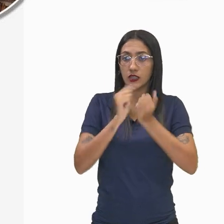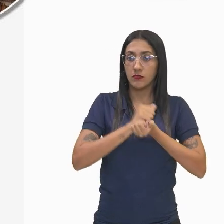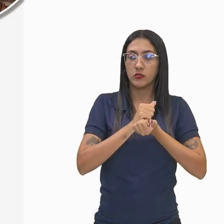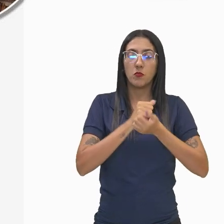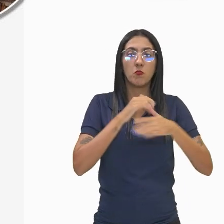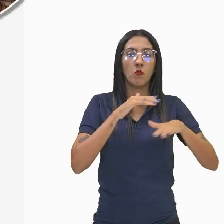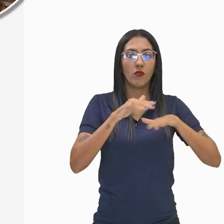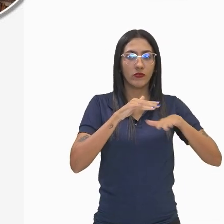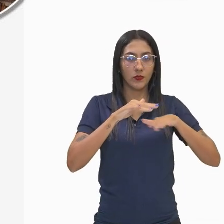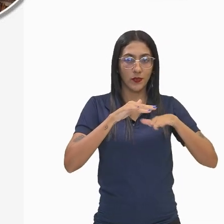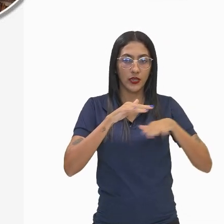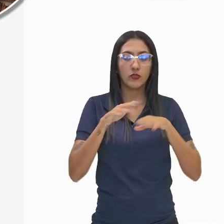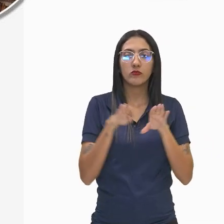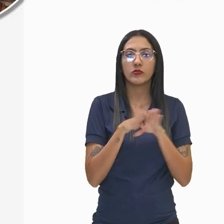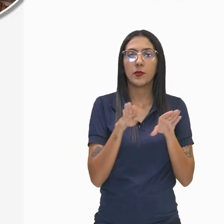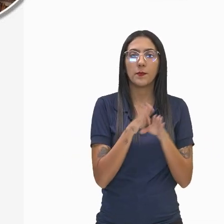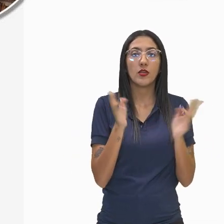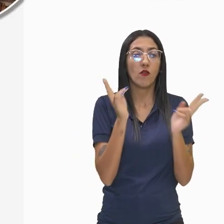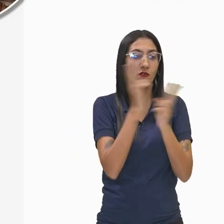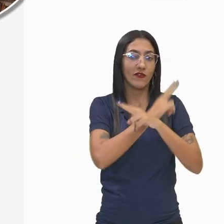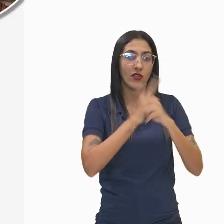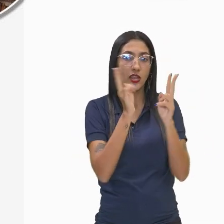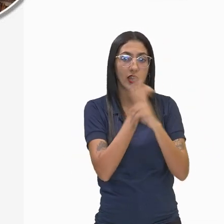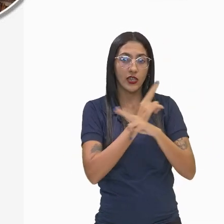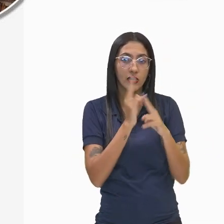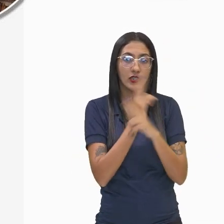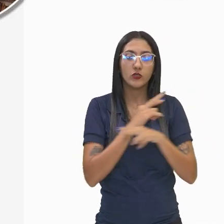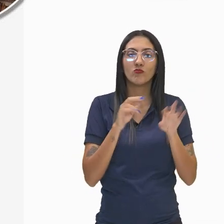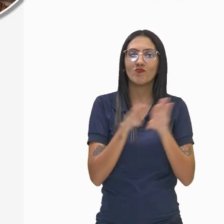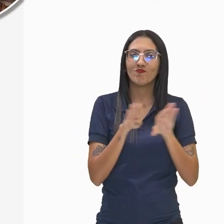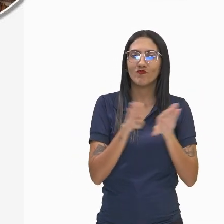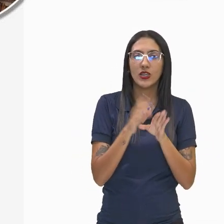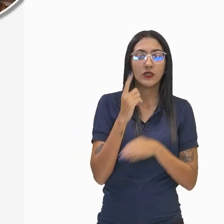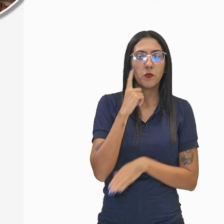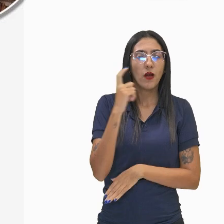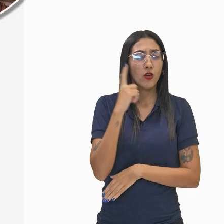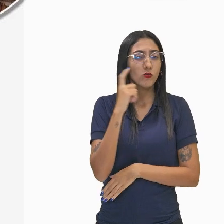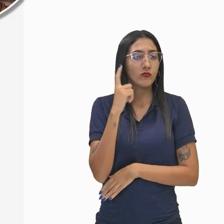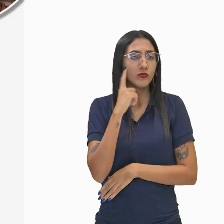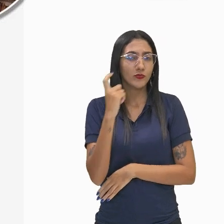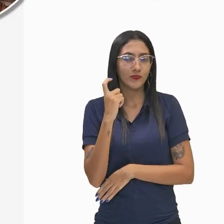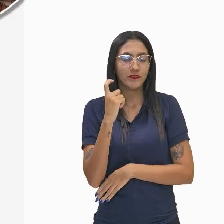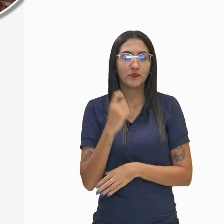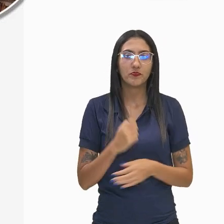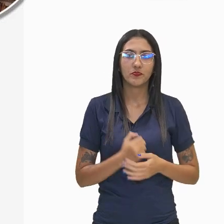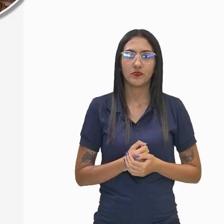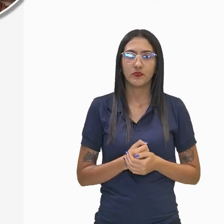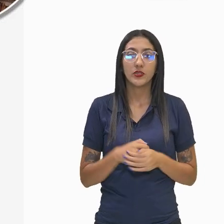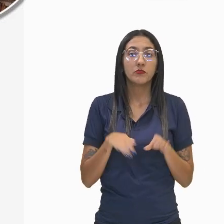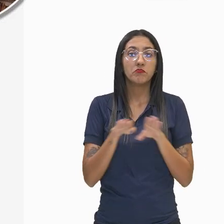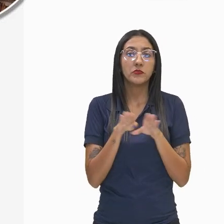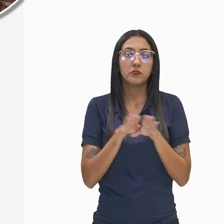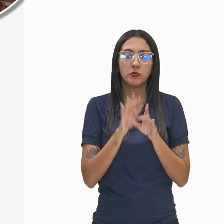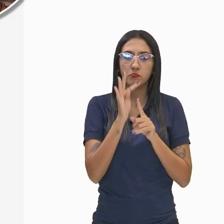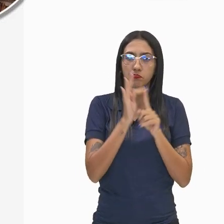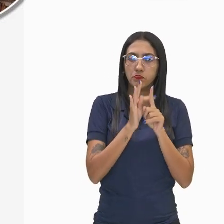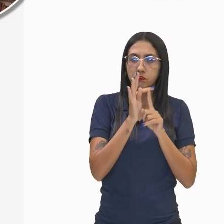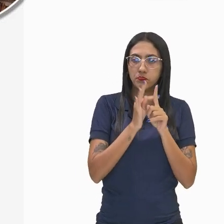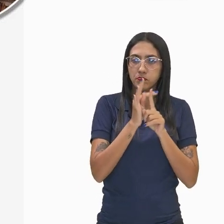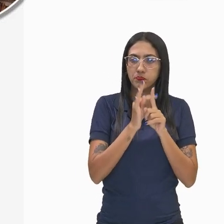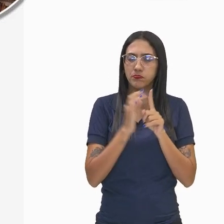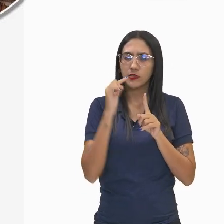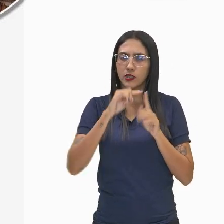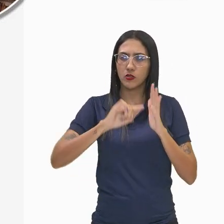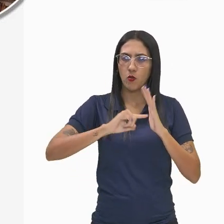mecânica, em energia eólica, em energia sonora e também em energia térmica, porque o motorzinho lá do